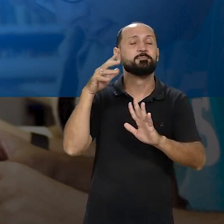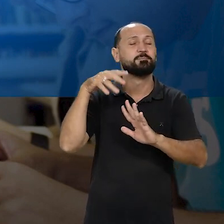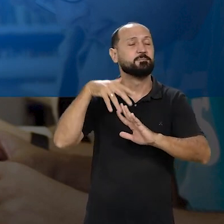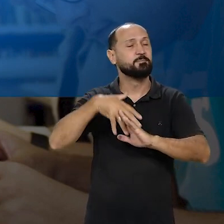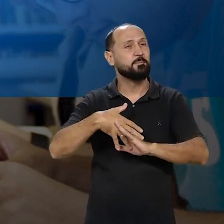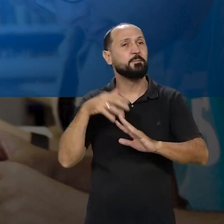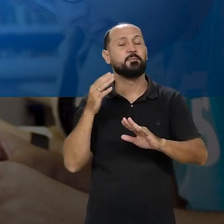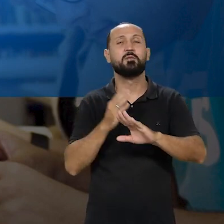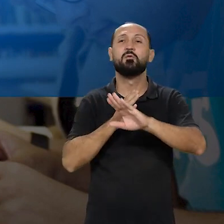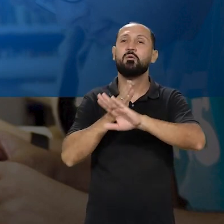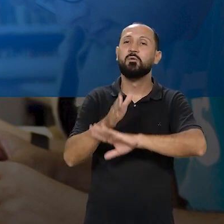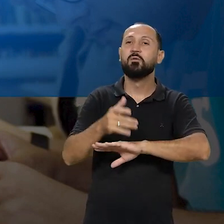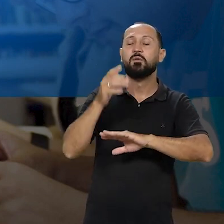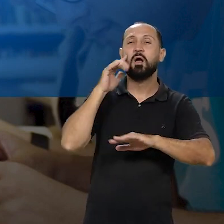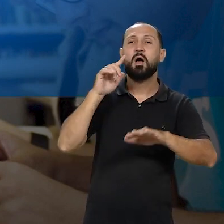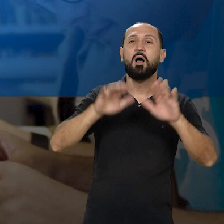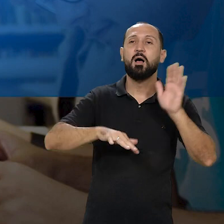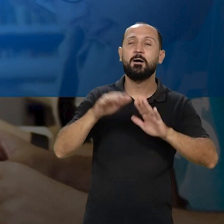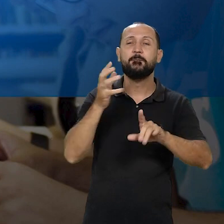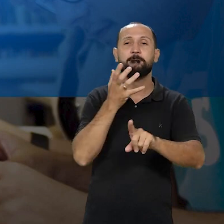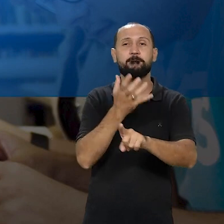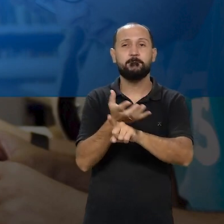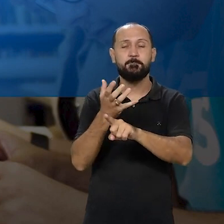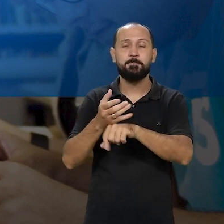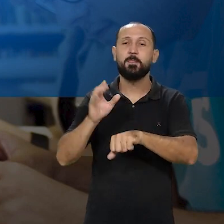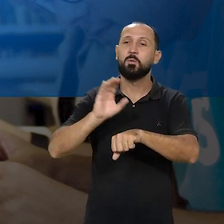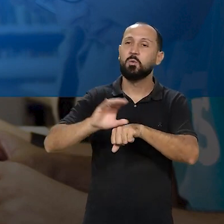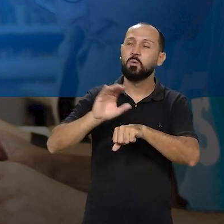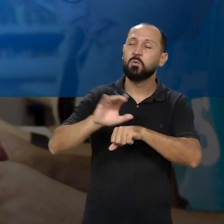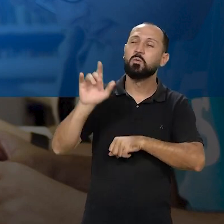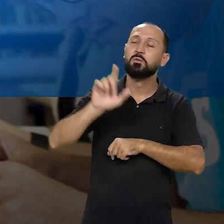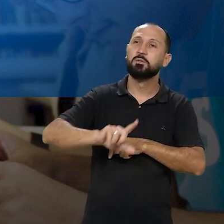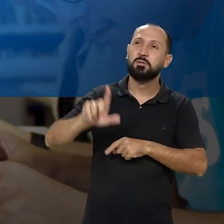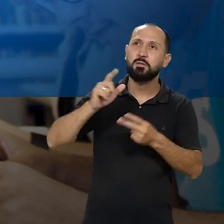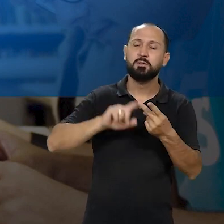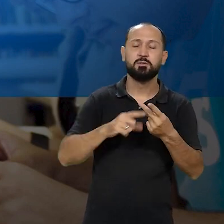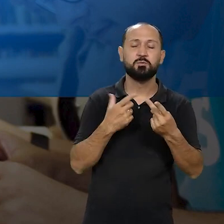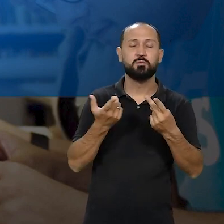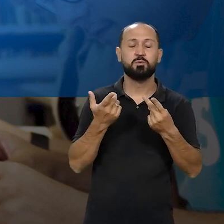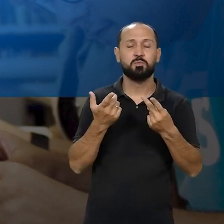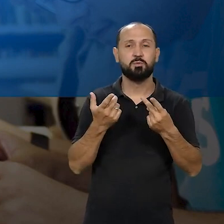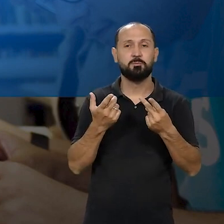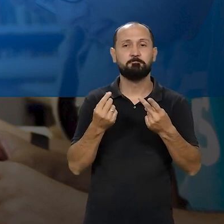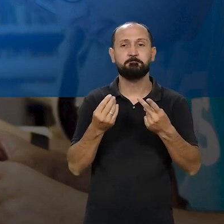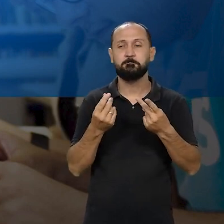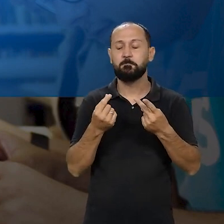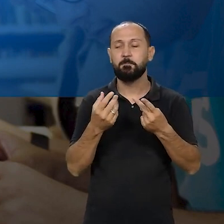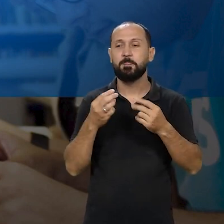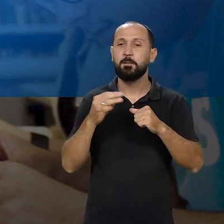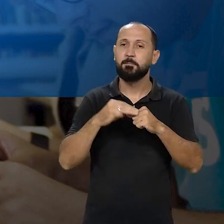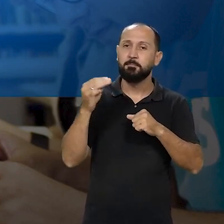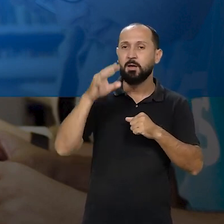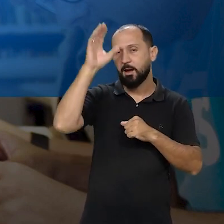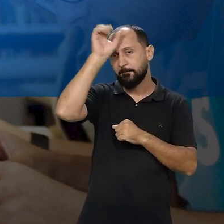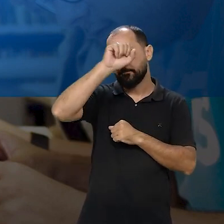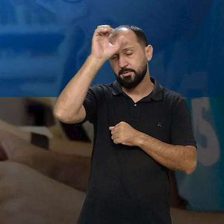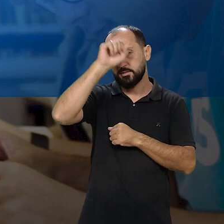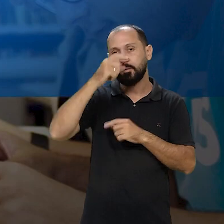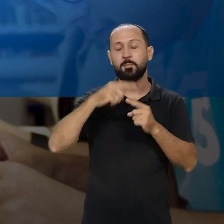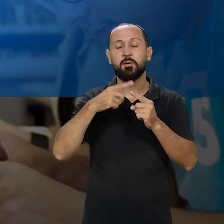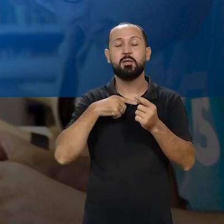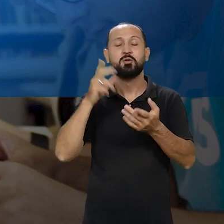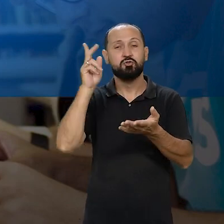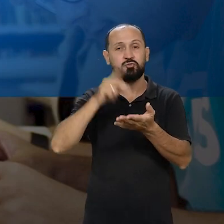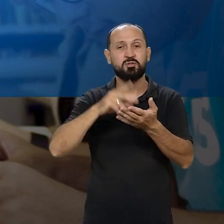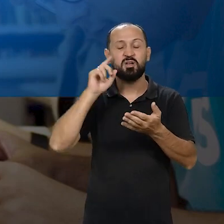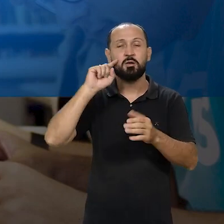universidade, então eu frequento, às vezes, as disciplinas lá do curso de letras, do mestrado, para aprender mais, né? Porque é uma